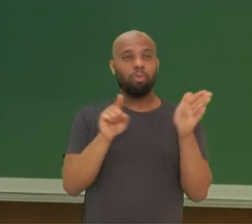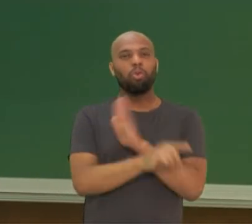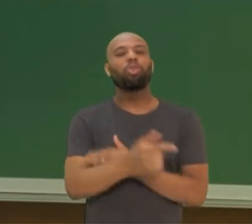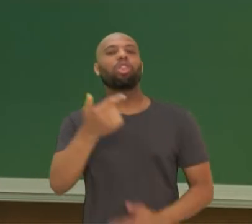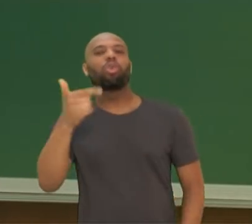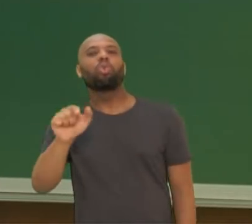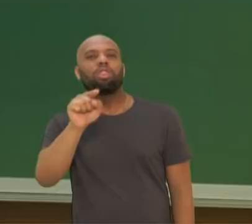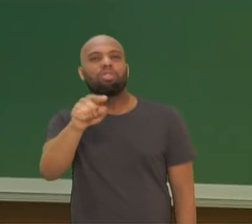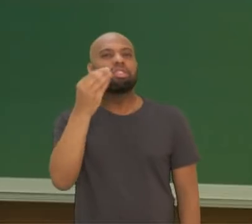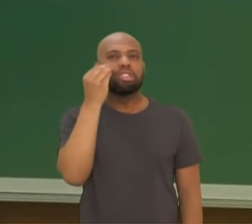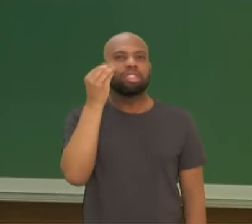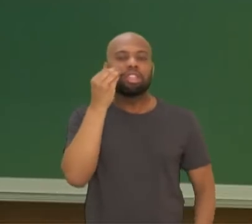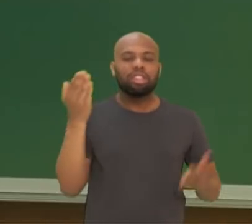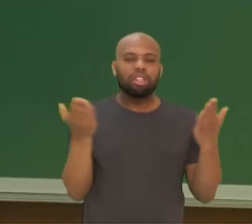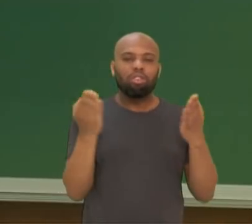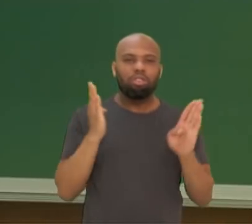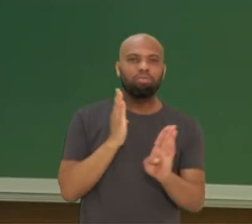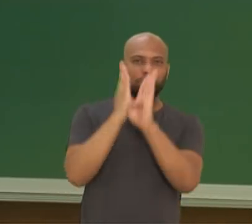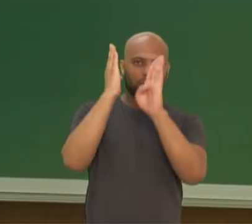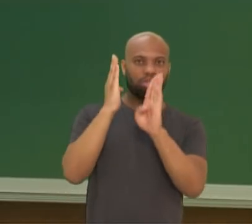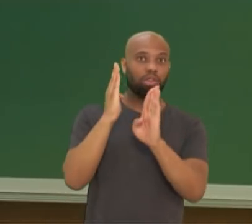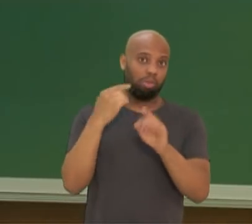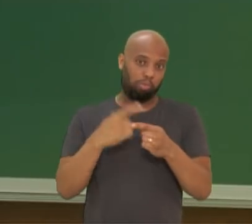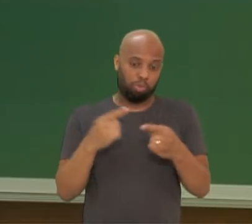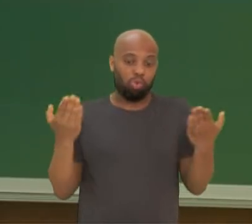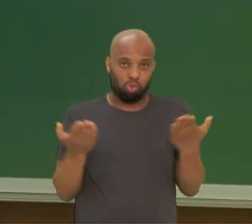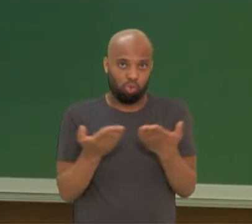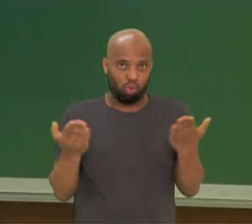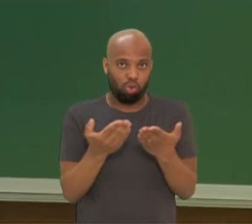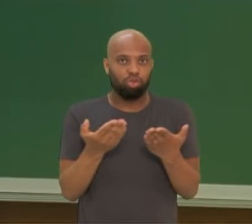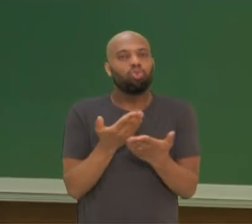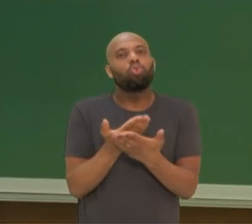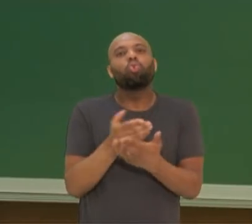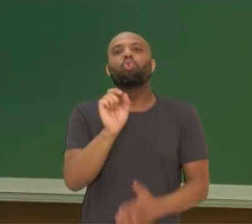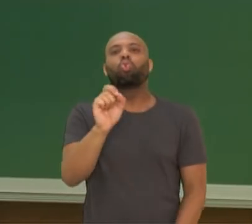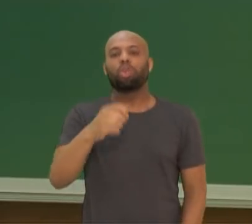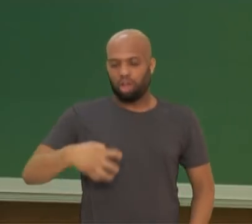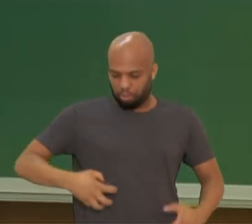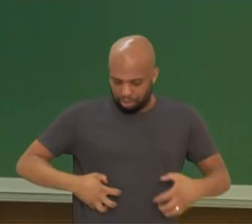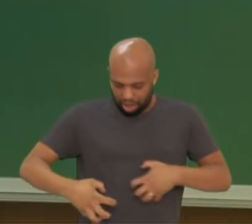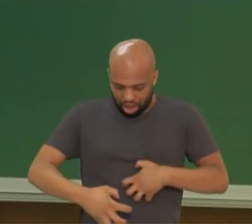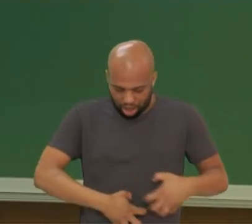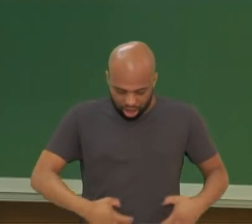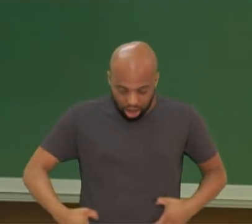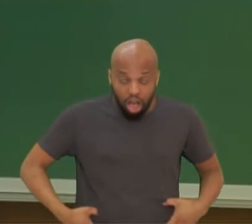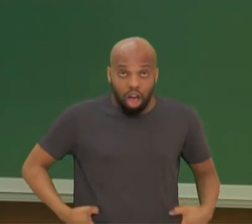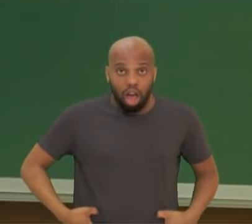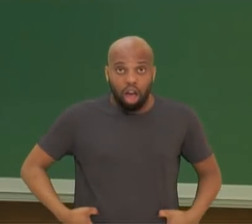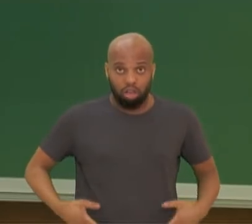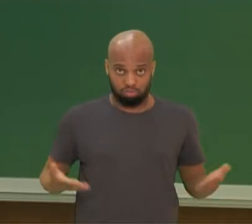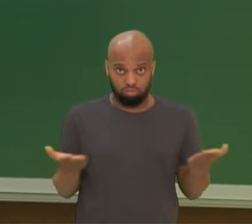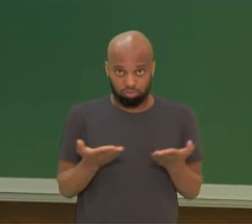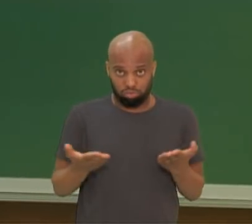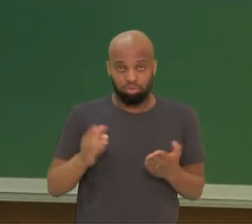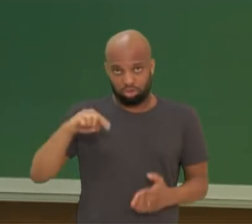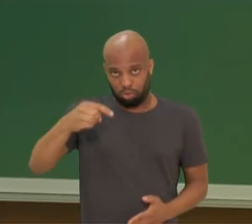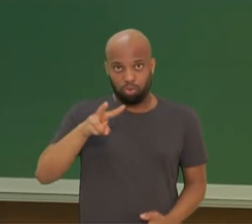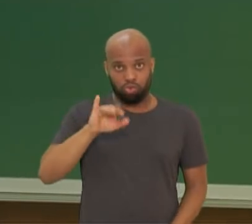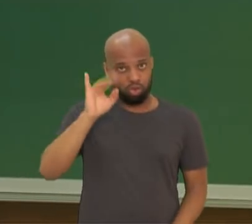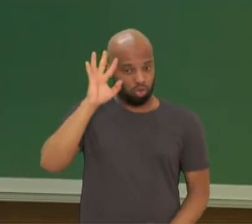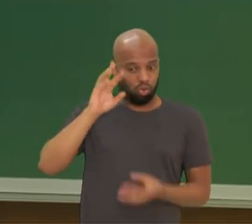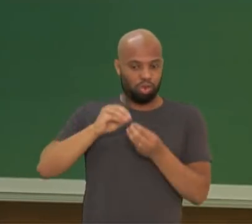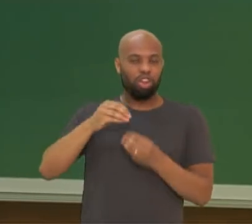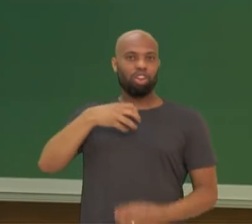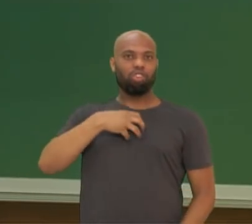para que você tente identificar, afinal nesta aula nós trabalhamos os órgãos apenas, né? Nas próximas a gente vai entender